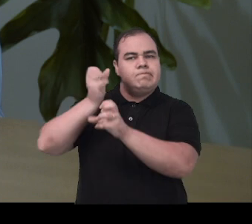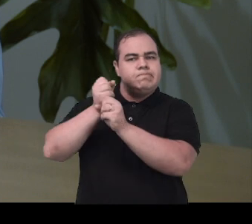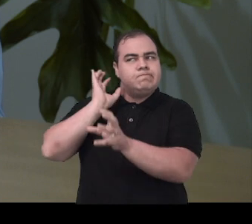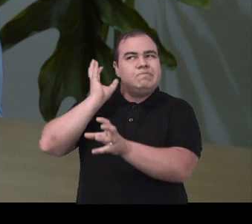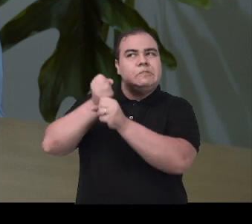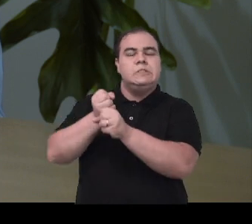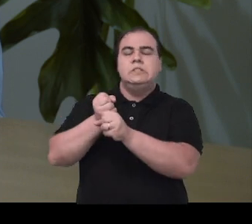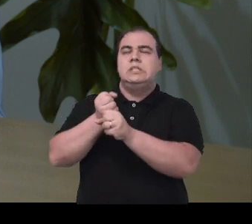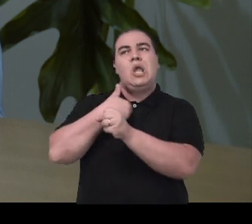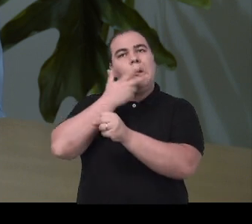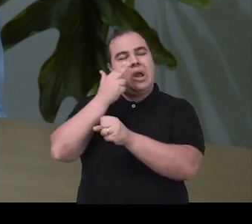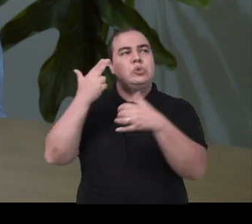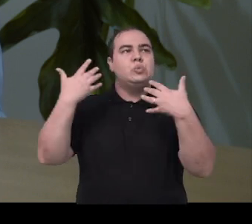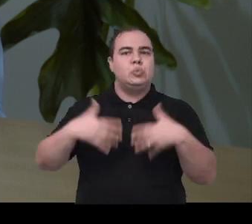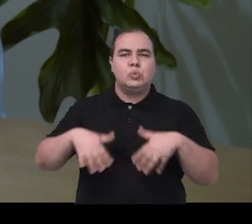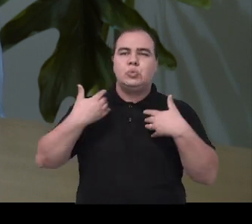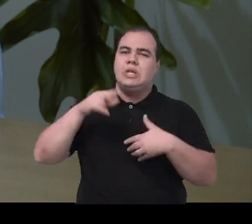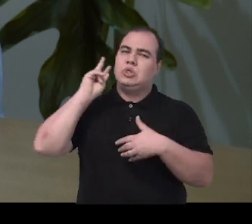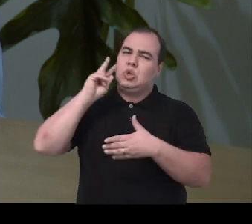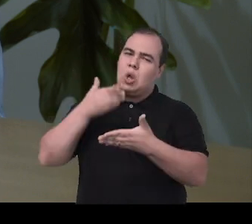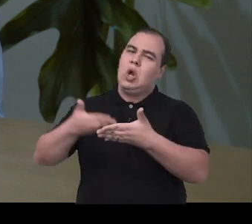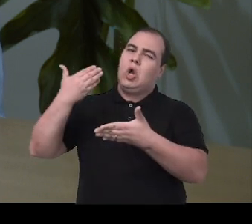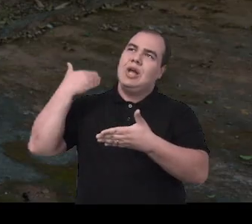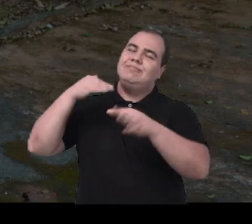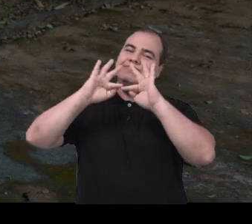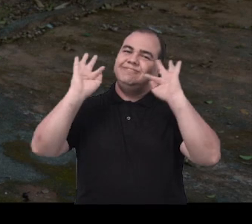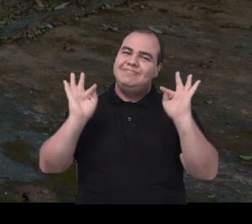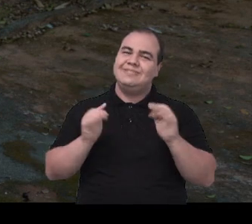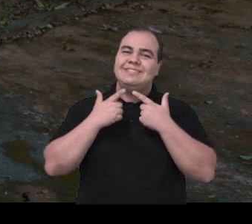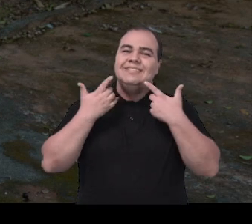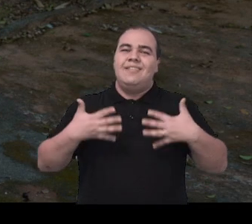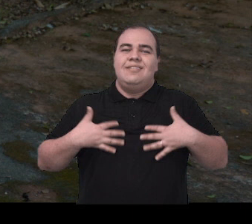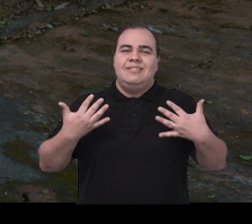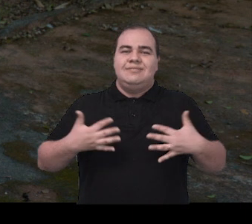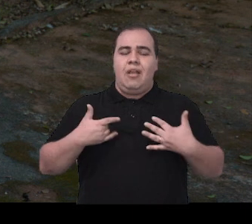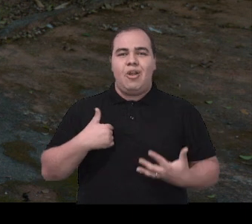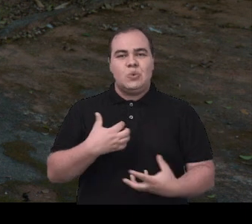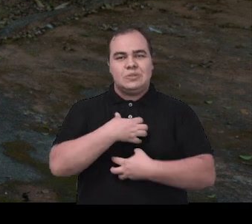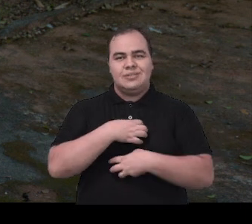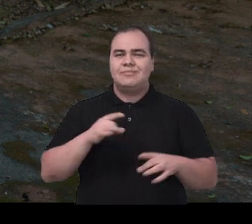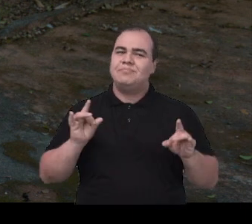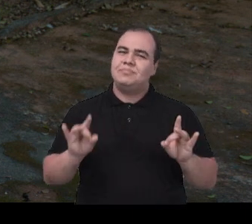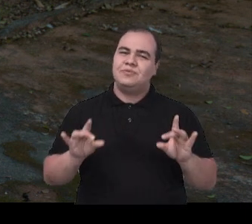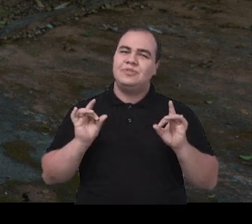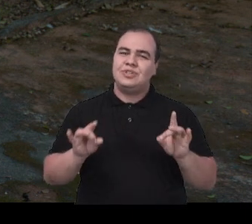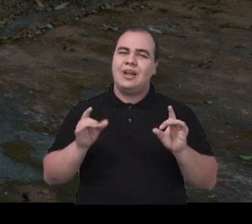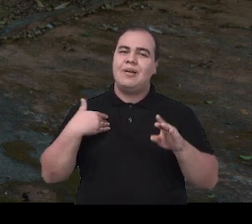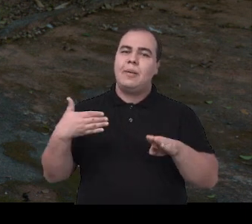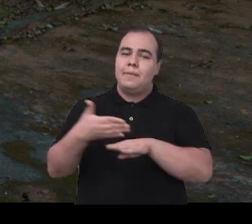tudo isso, né? Eu acho que é muito, muito mais histórias felizes. Que eu me sinto assim muito privilegiada